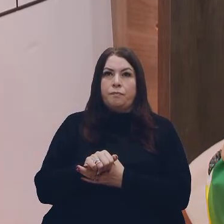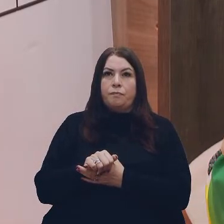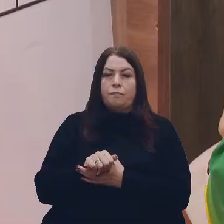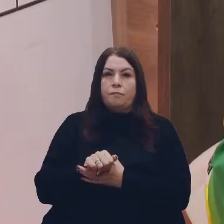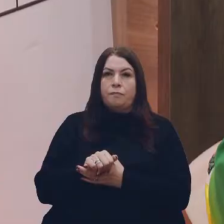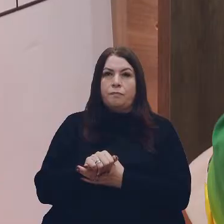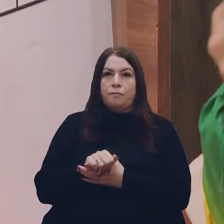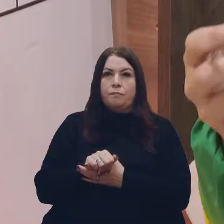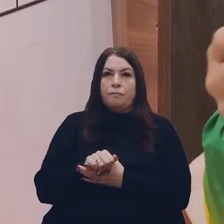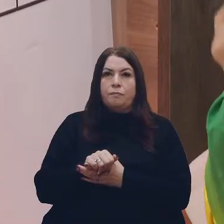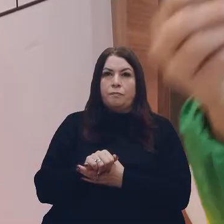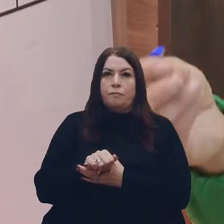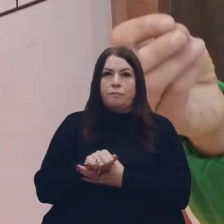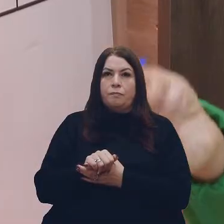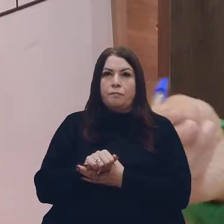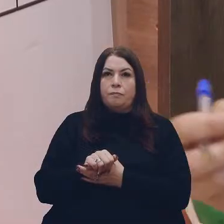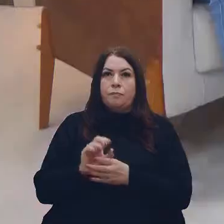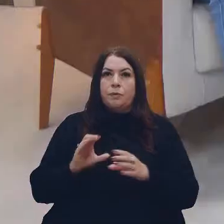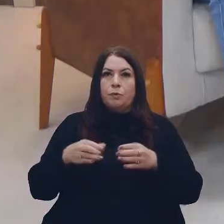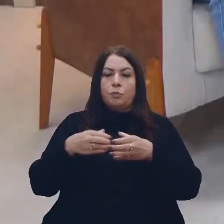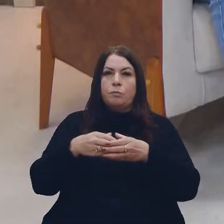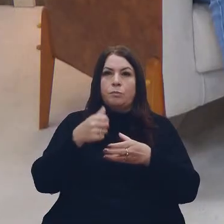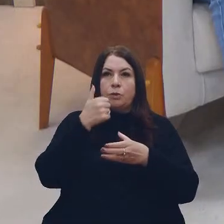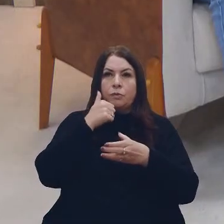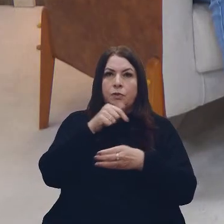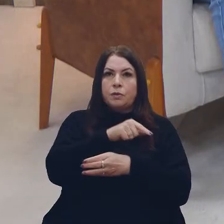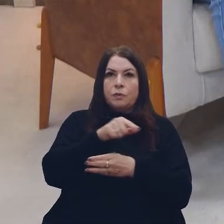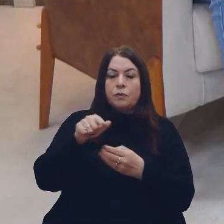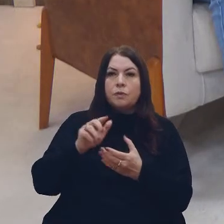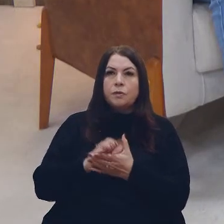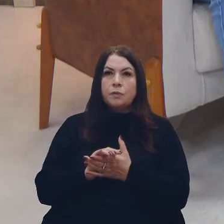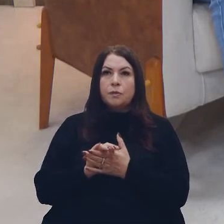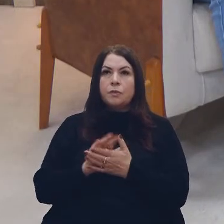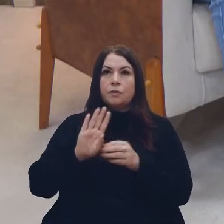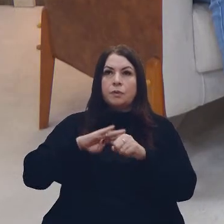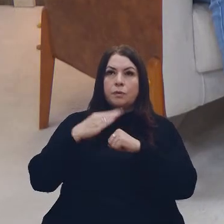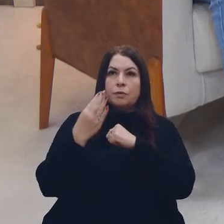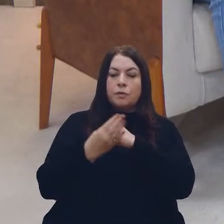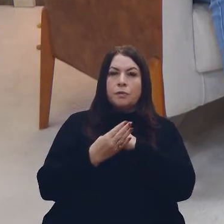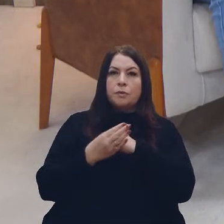o grupo de mulheres, né, no bairro